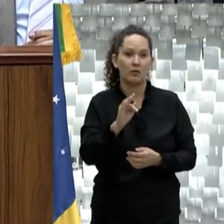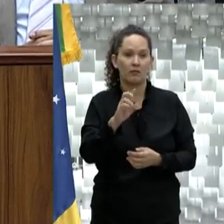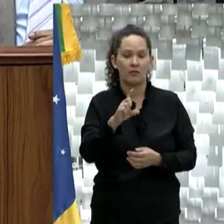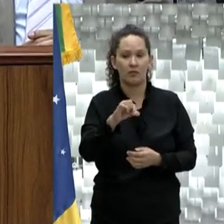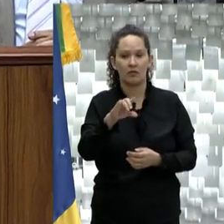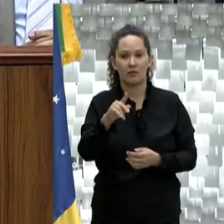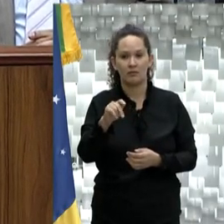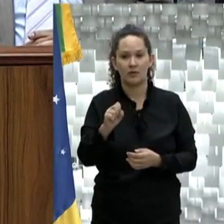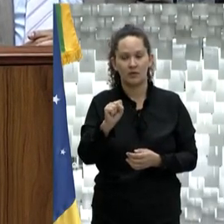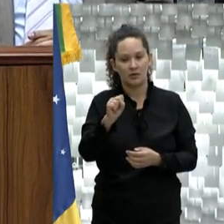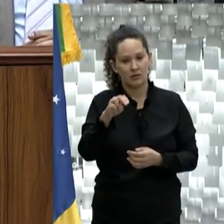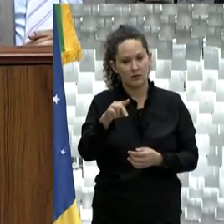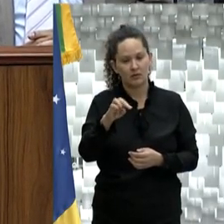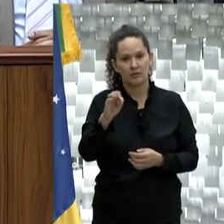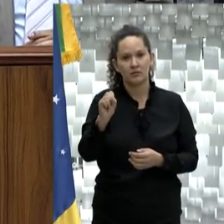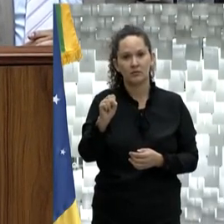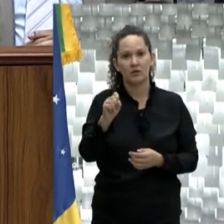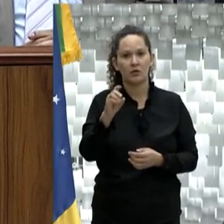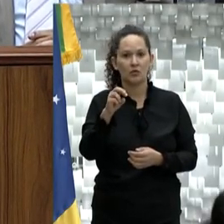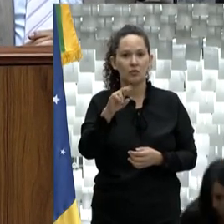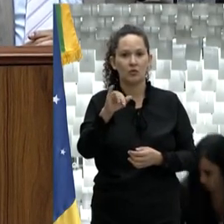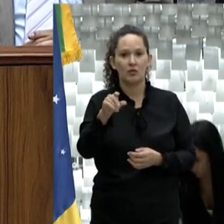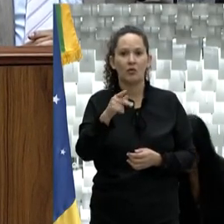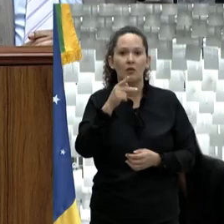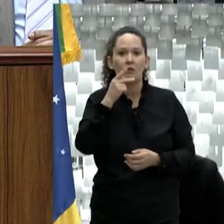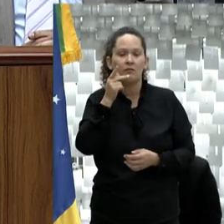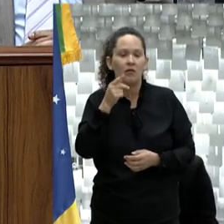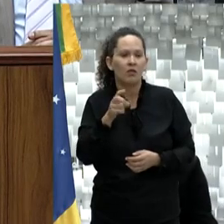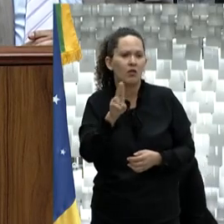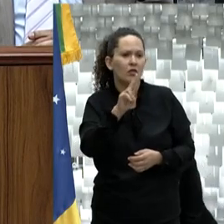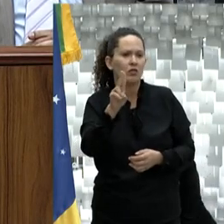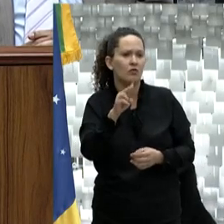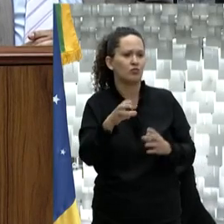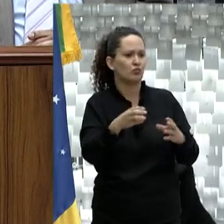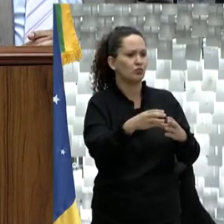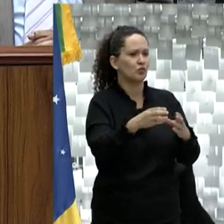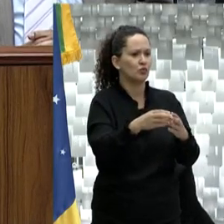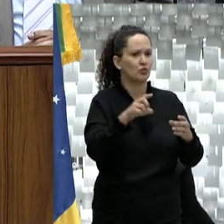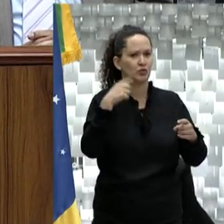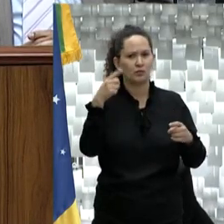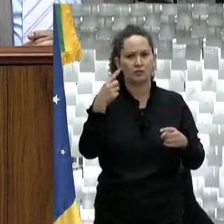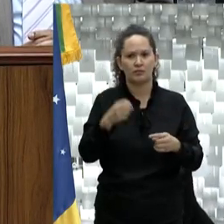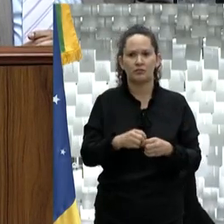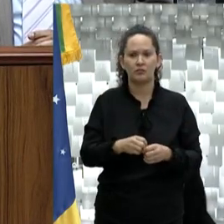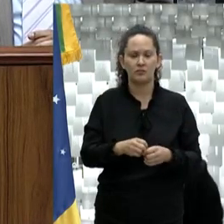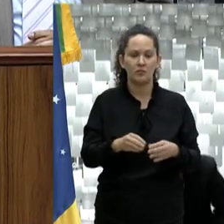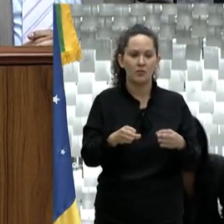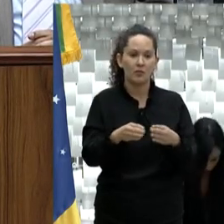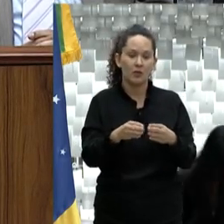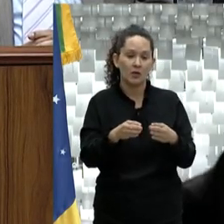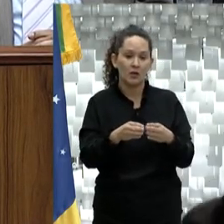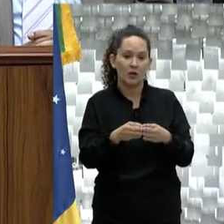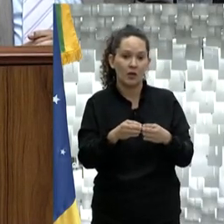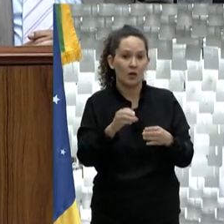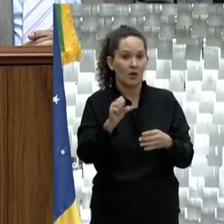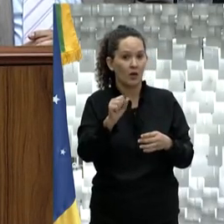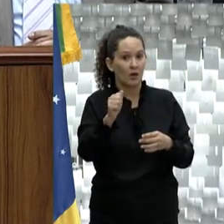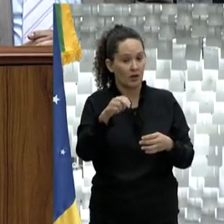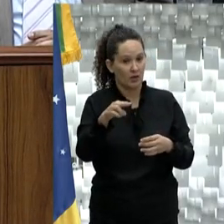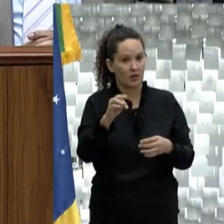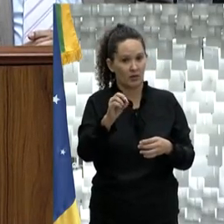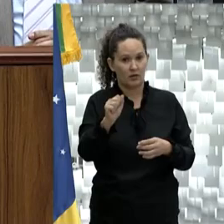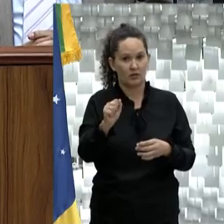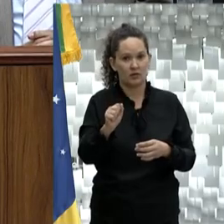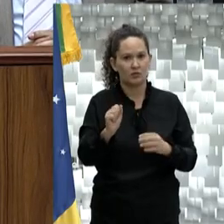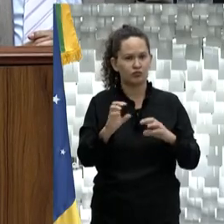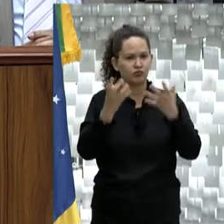Santa Cruz, para falar em nome da classe dos advogados. Lembro que o doutor Felipe Santa Cruz hoje